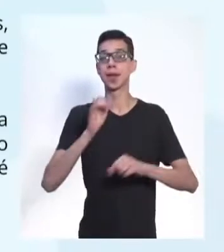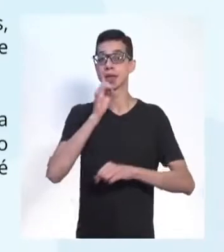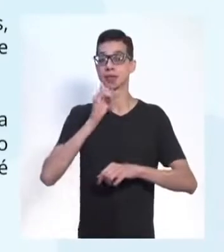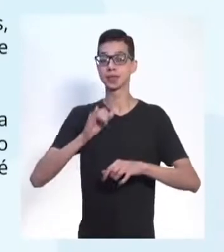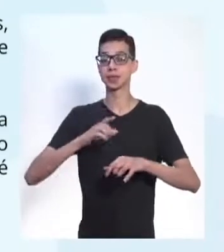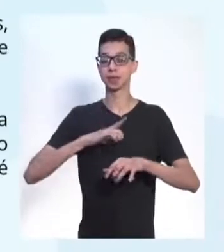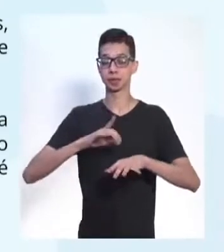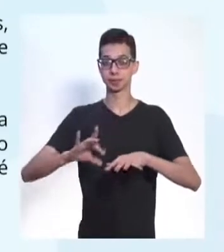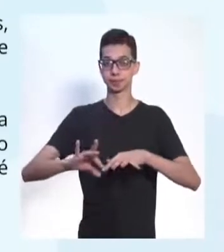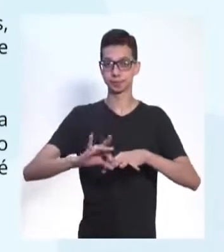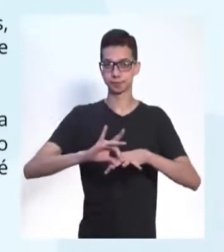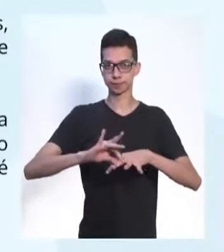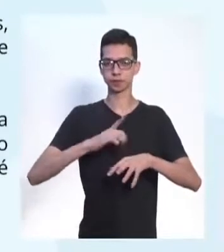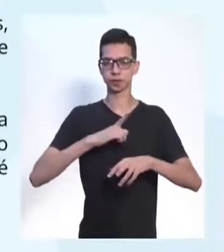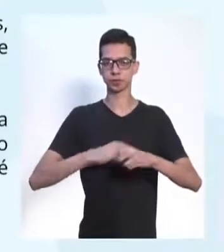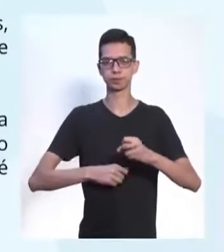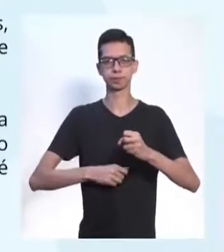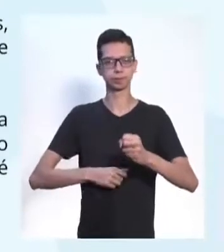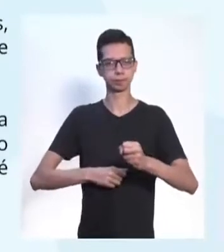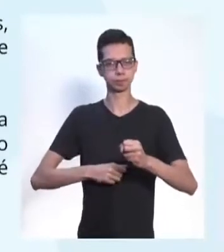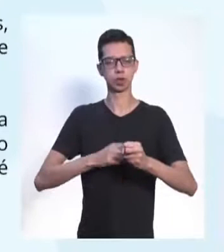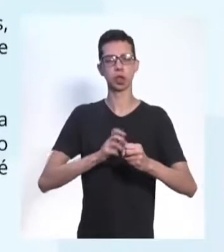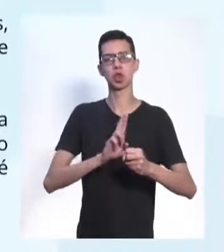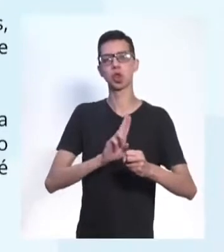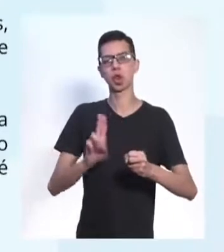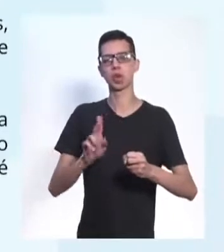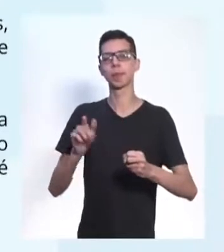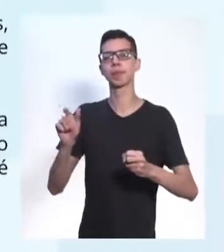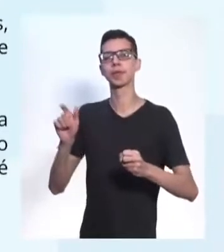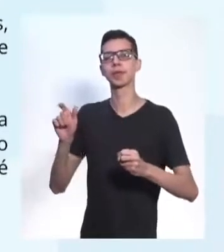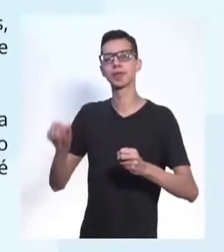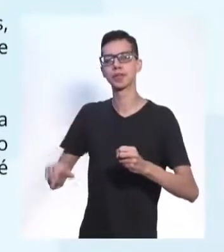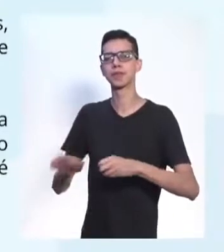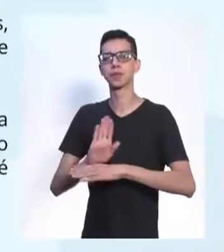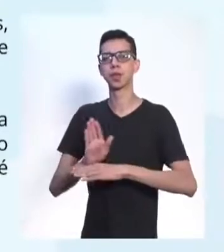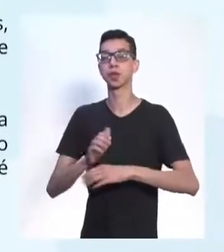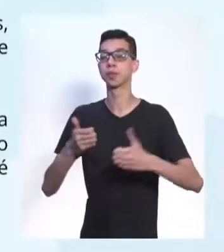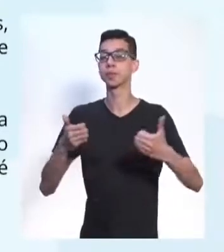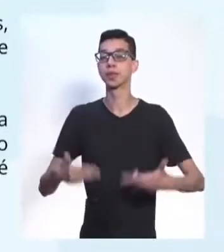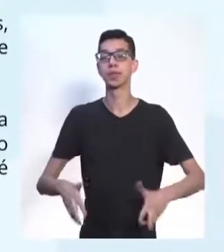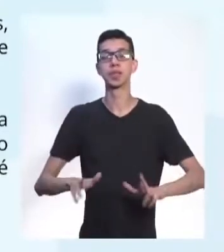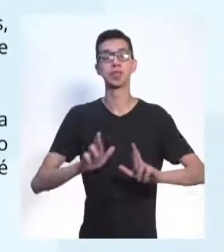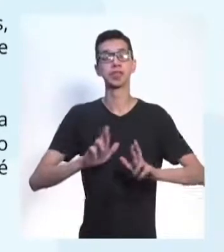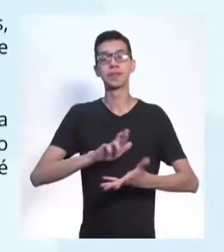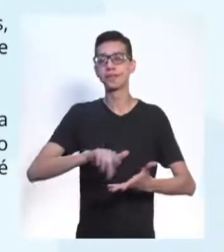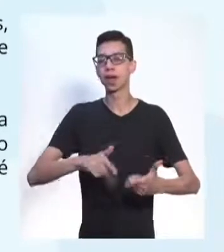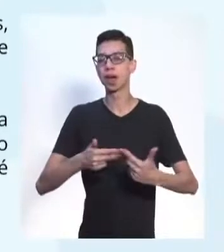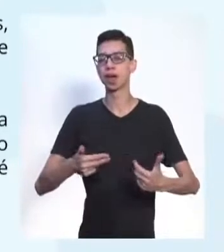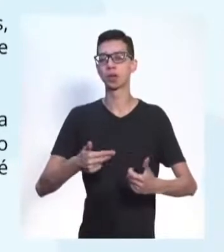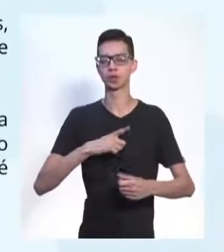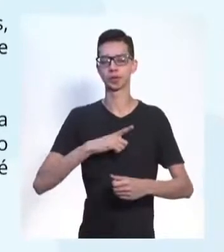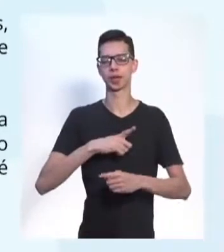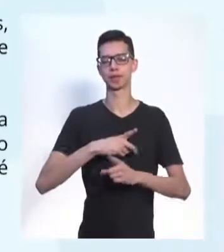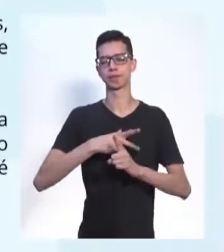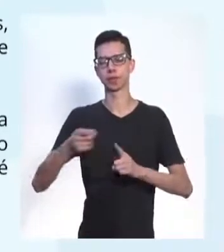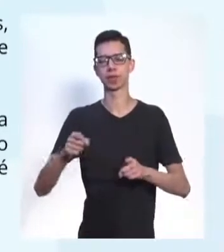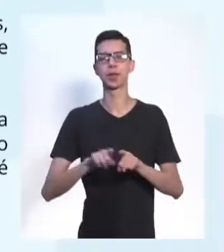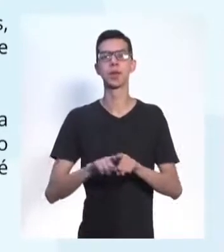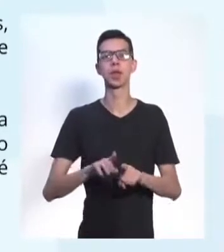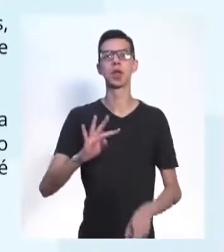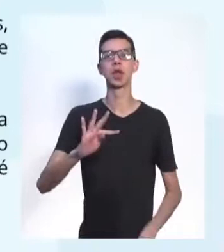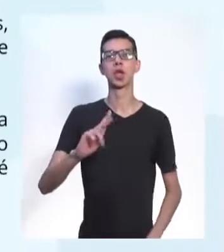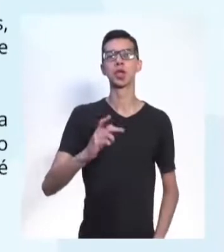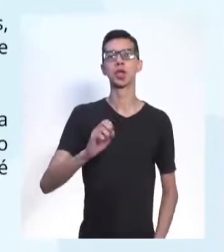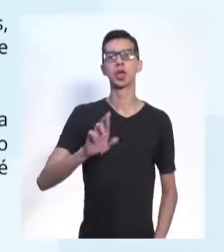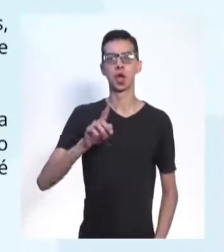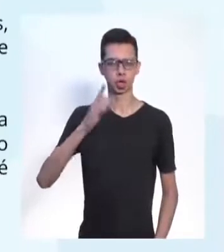temos N adereços. Quando a gente está falando sobre os super-heróis, vamos lembrar do Thor, que tem aquele martelo, é um adereço.